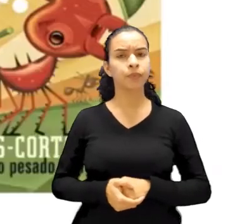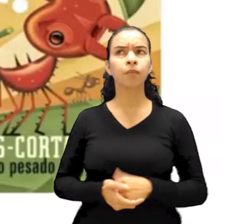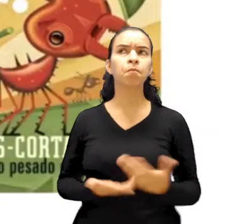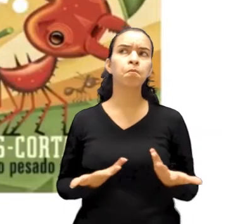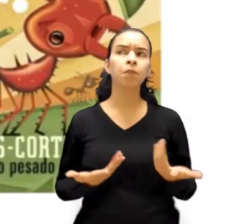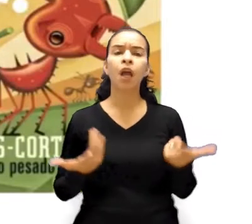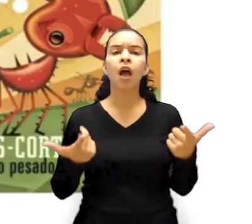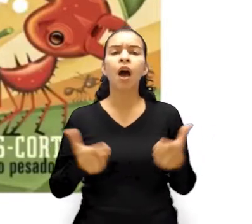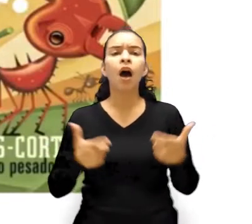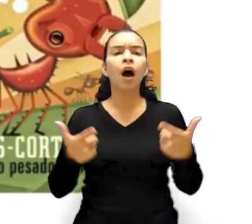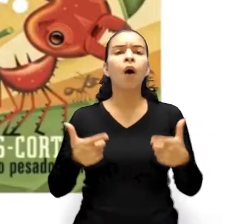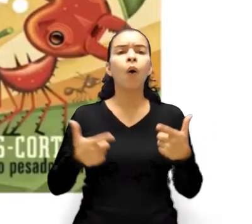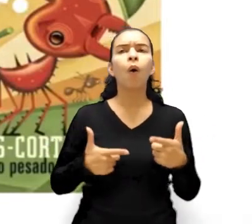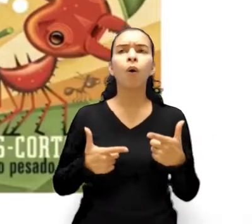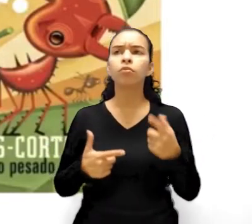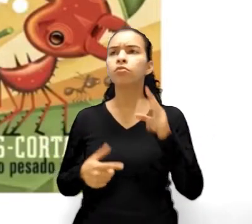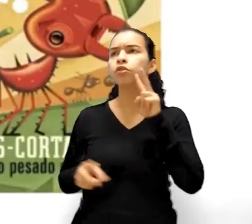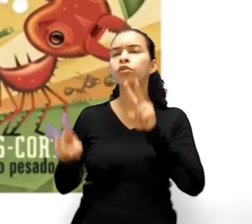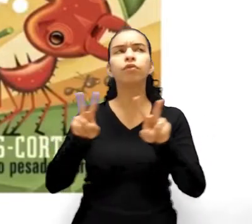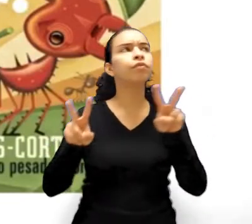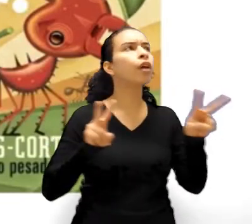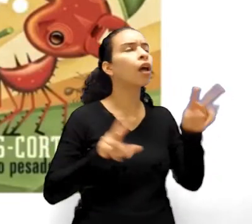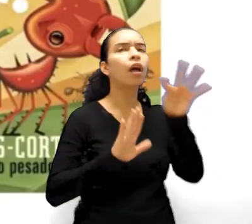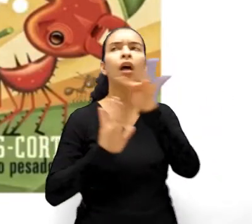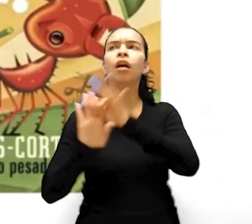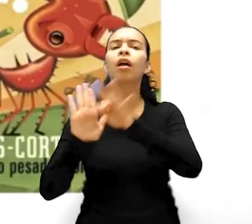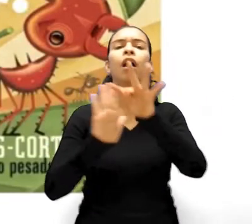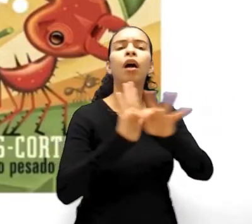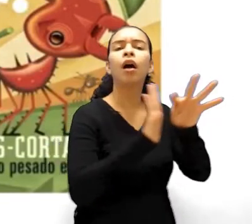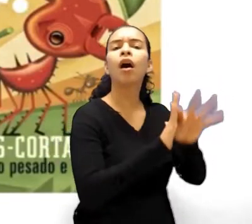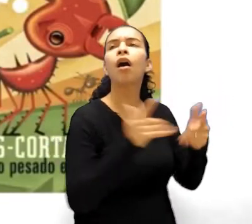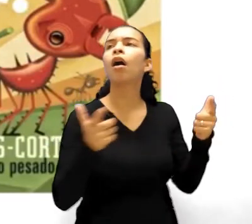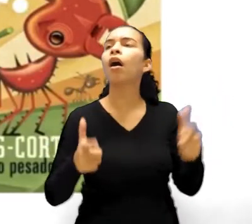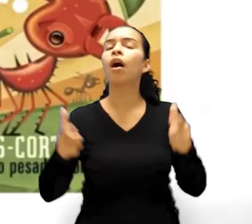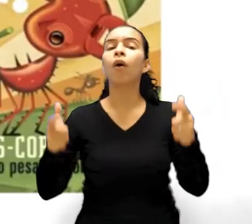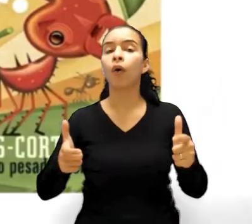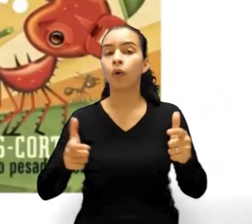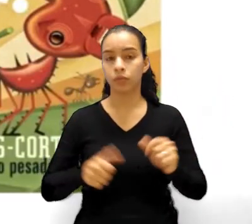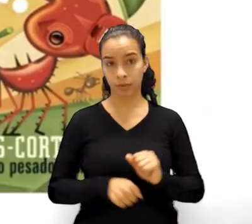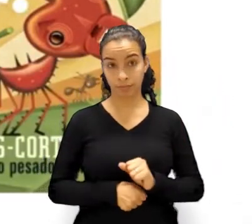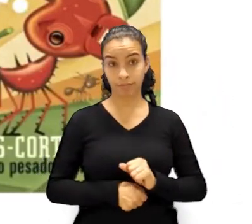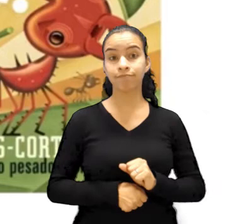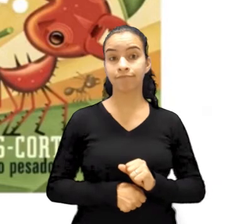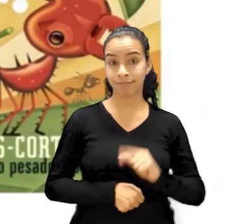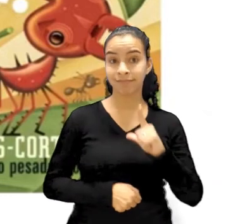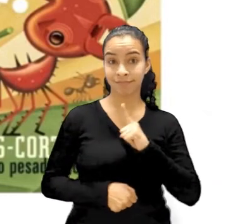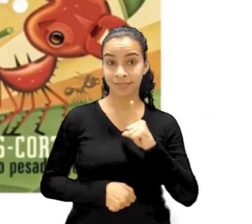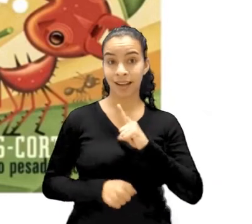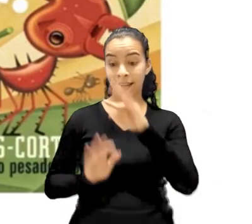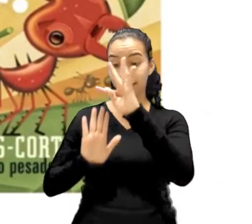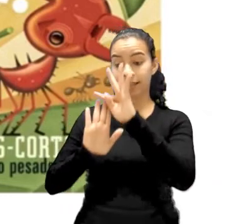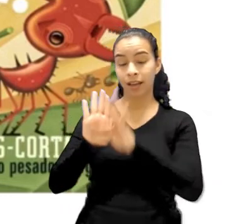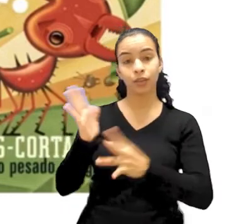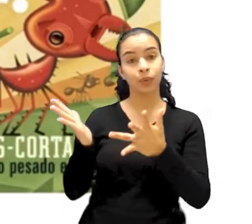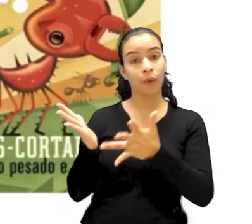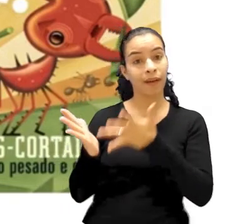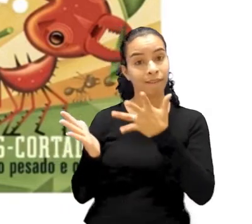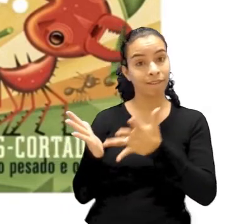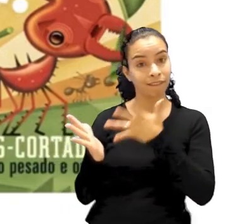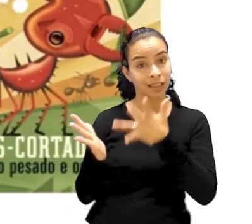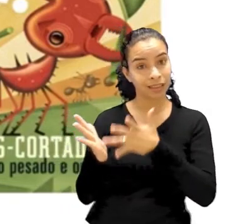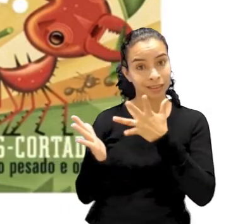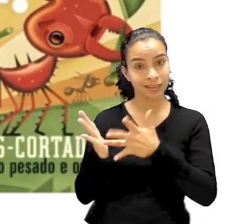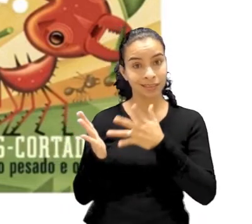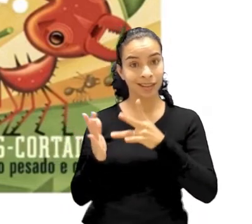E onde é que circulam esses textos? Então, esses textos eles podem circular em revista. Aqui tem o exemplo